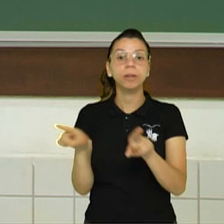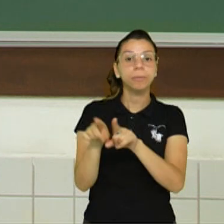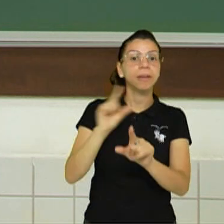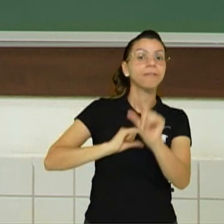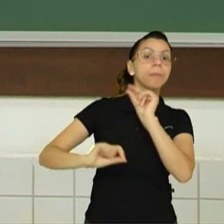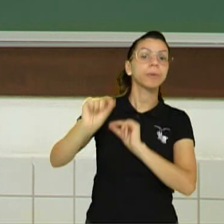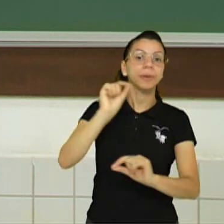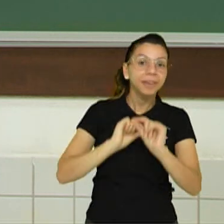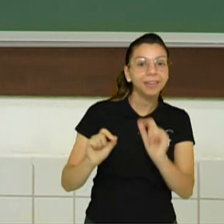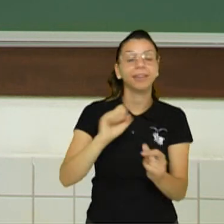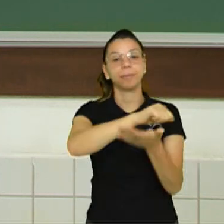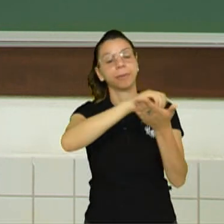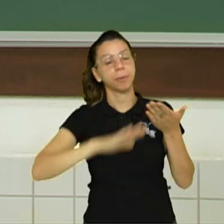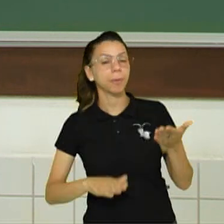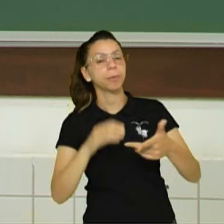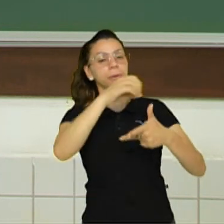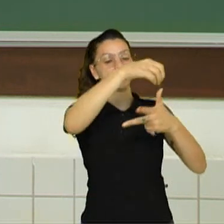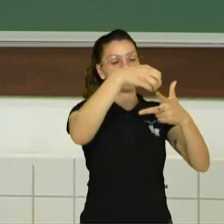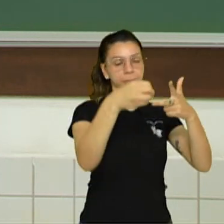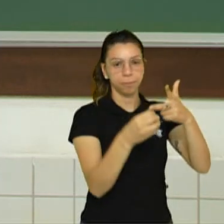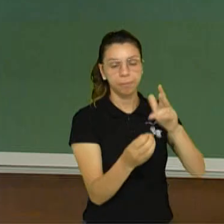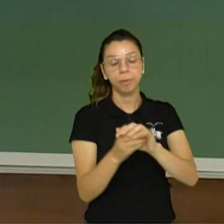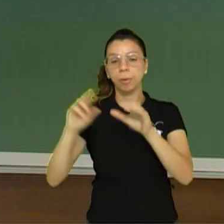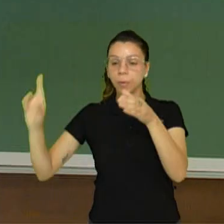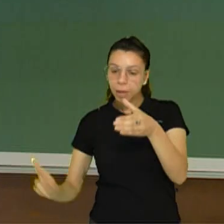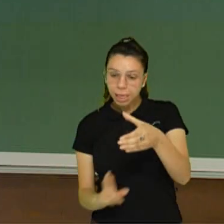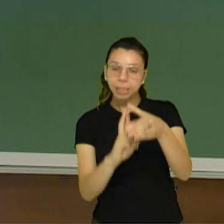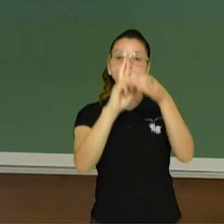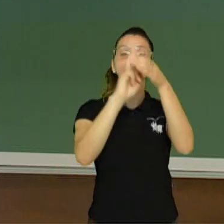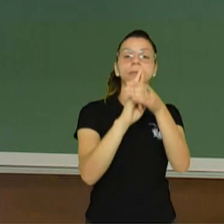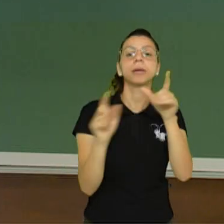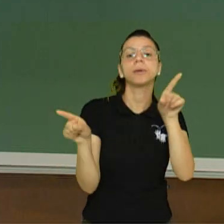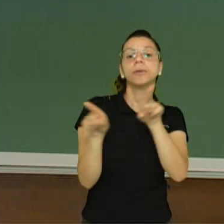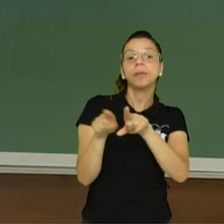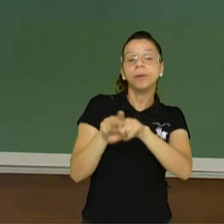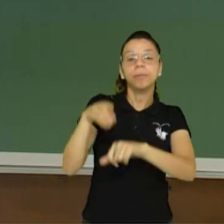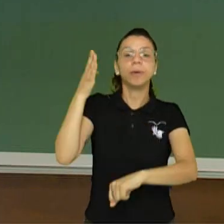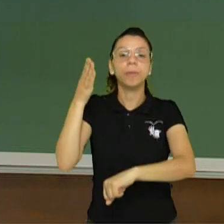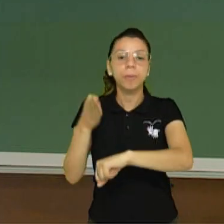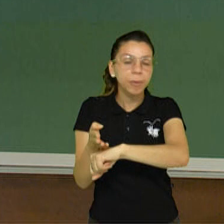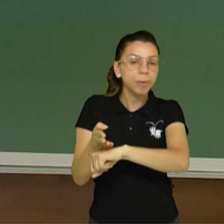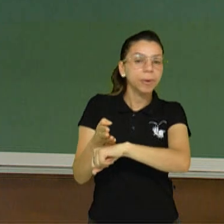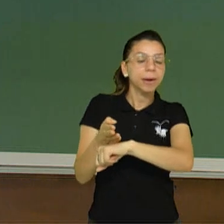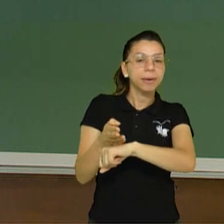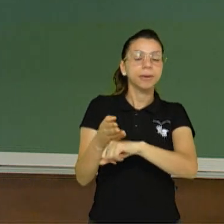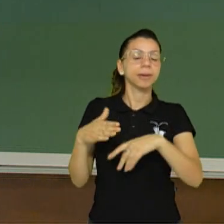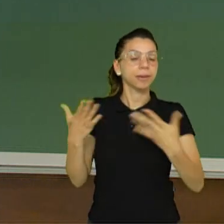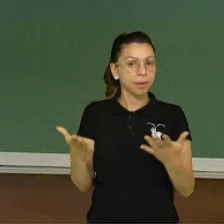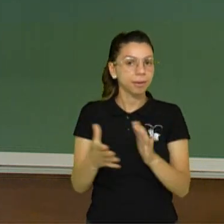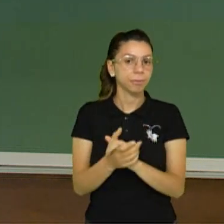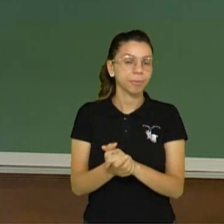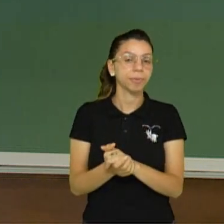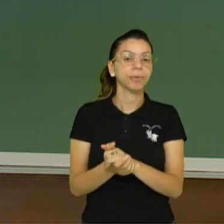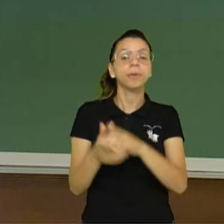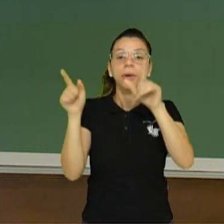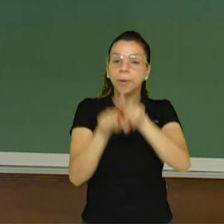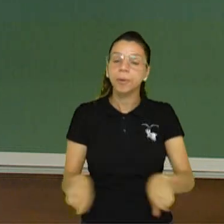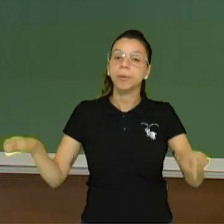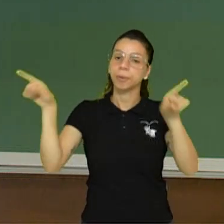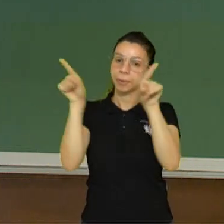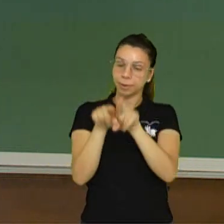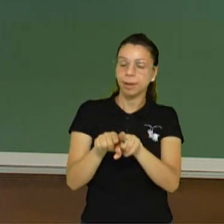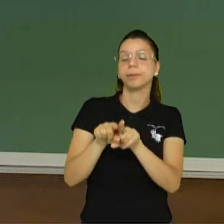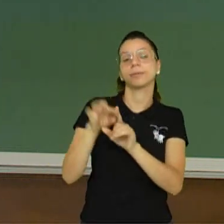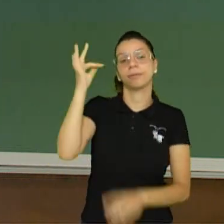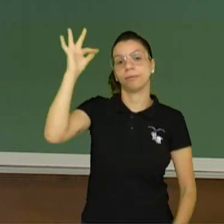né? O Renascimento e o Racionalismo Moderno, que são bastante incidentes na parte ali de